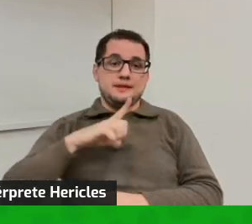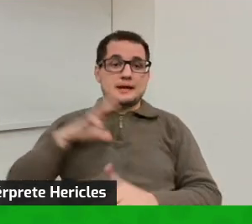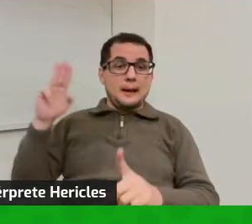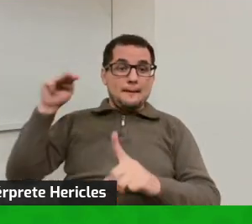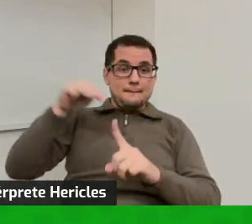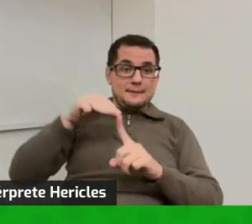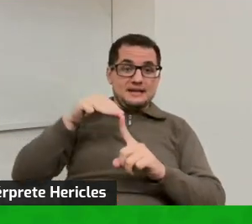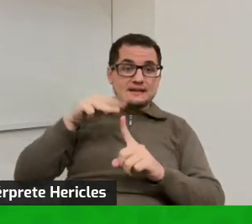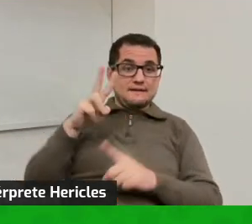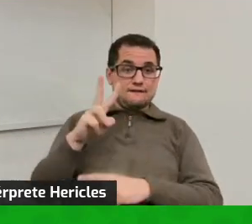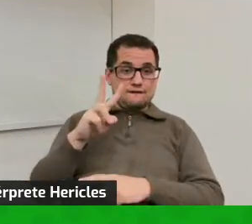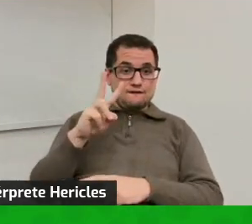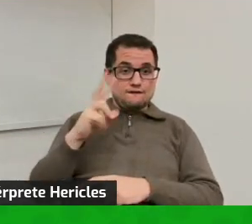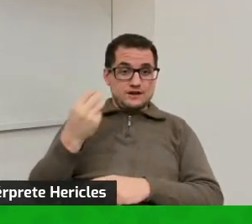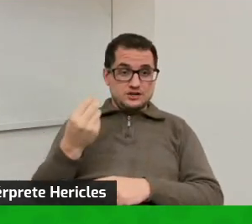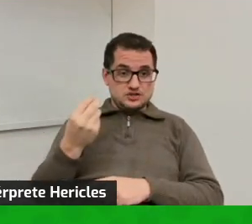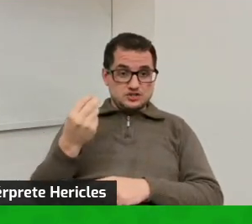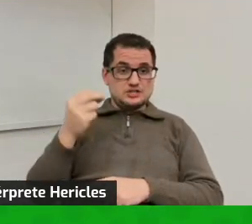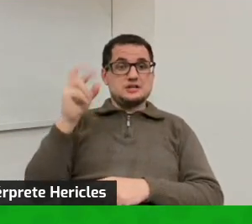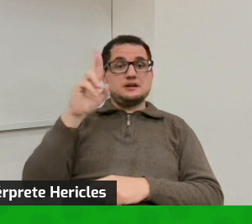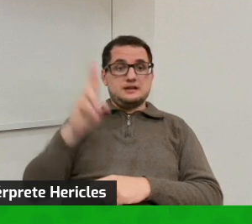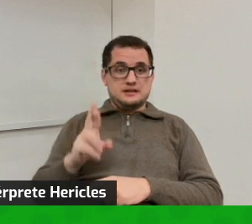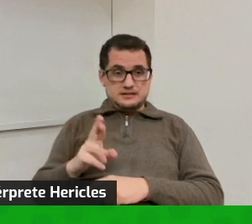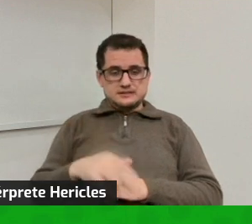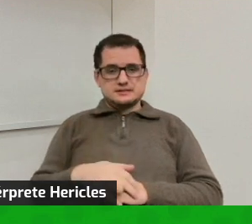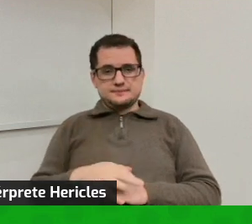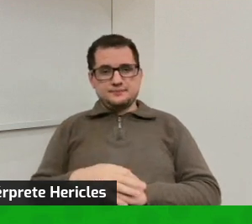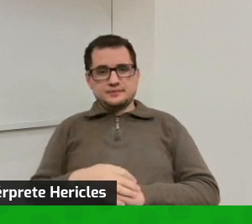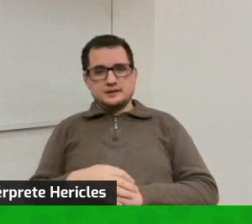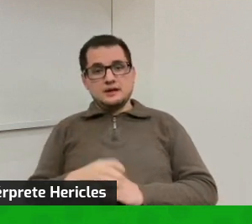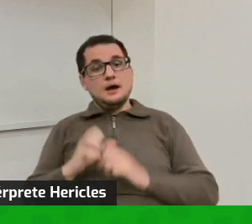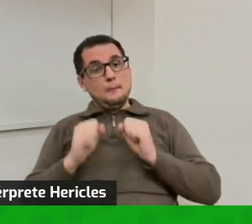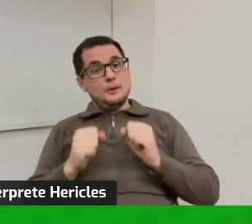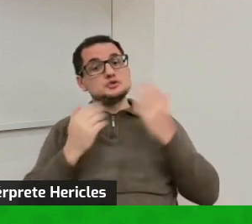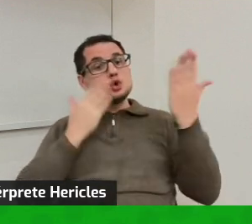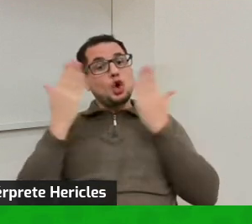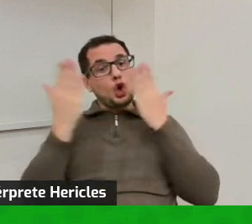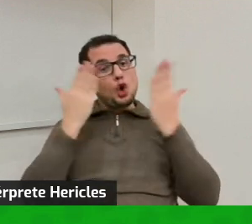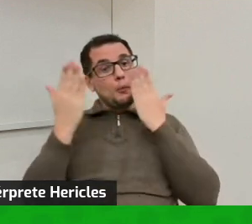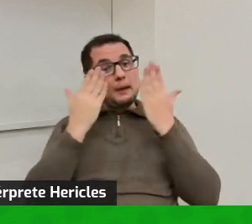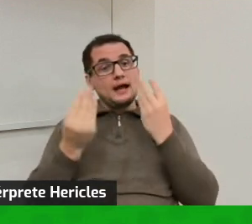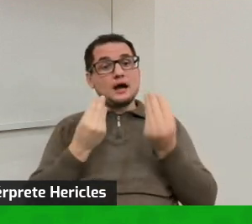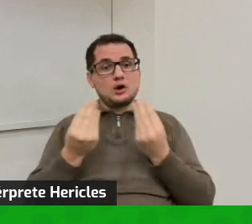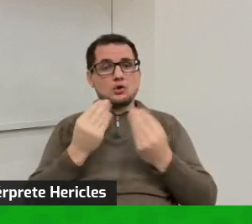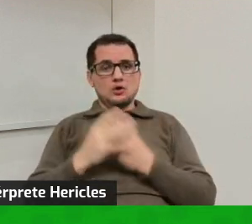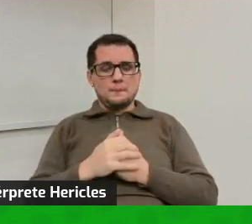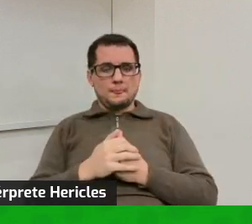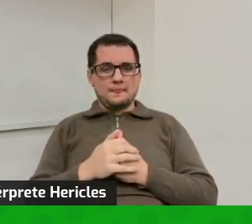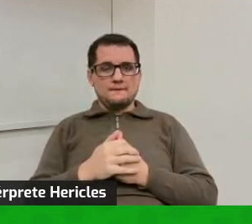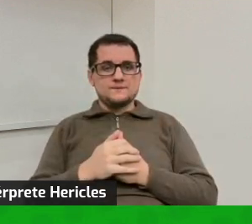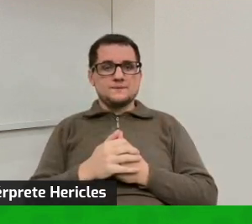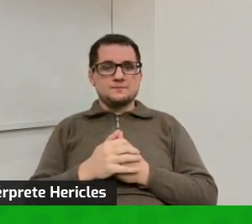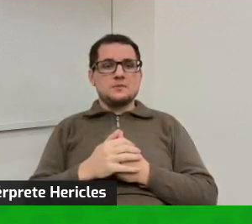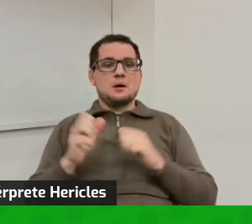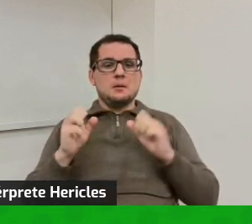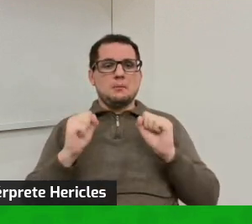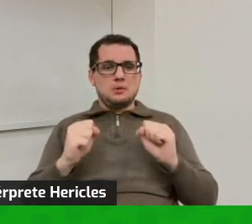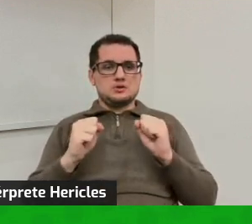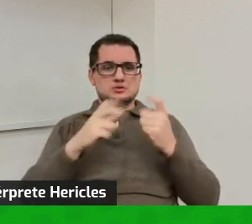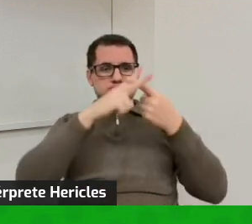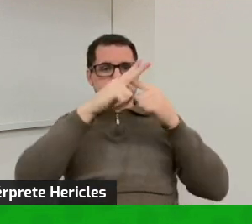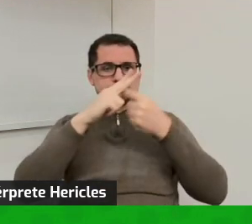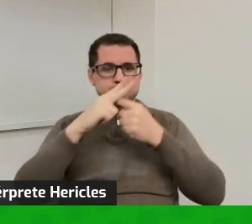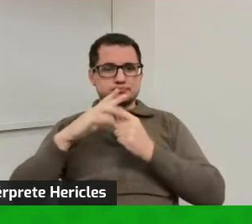daí, para fazer aquele comparativo, a gente pode fazer tanto formatação condicional, se tiver dentro, como a gente viu lá no final da